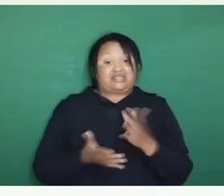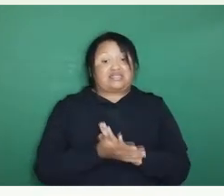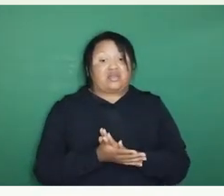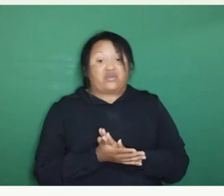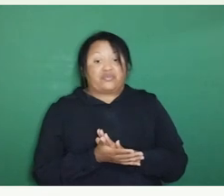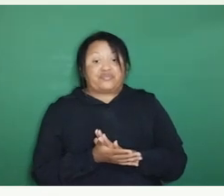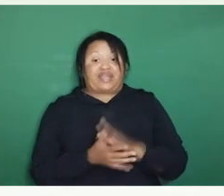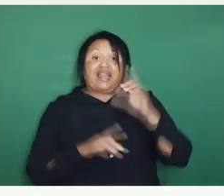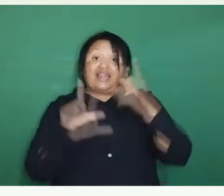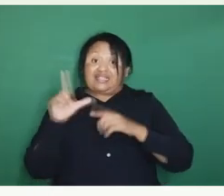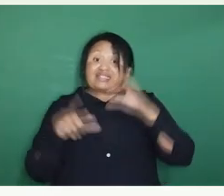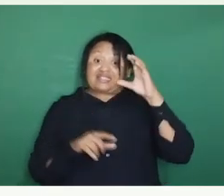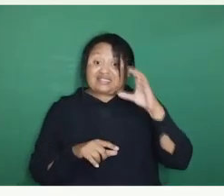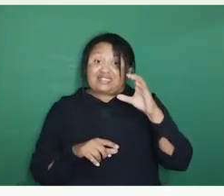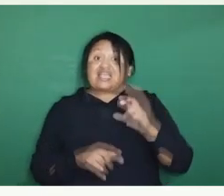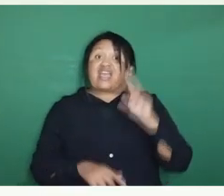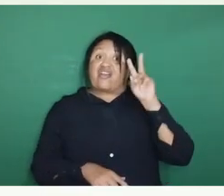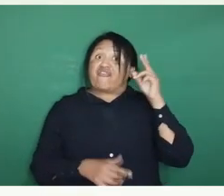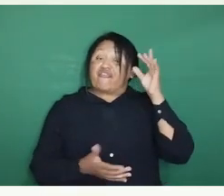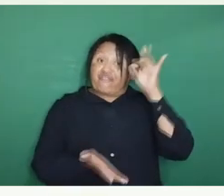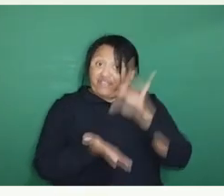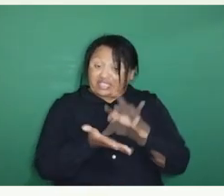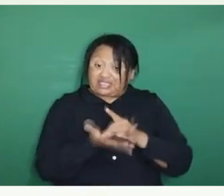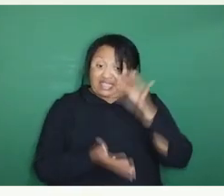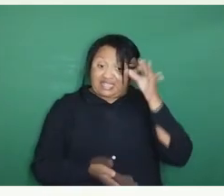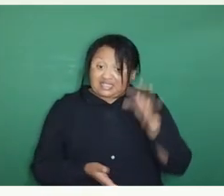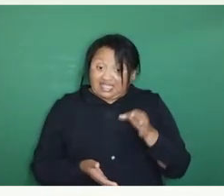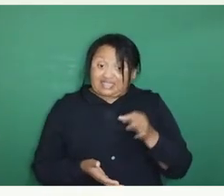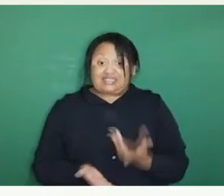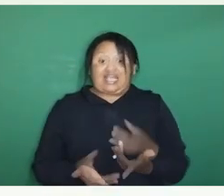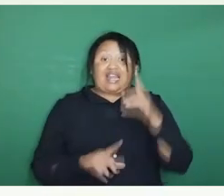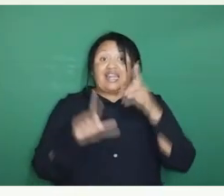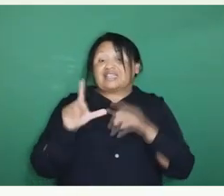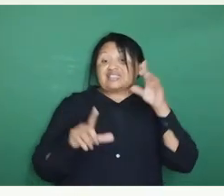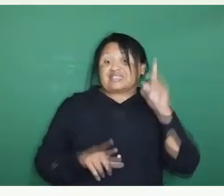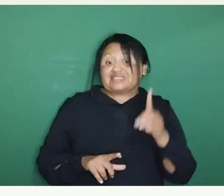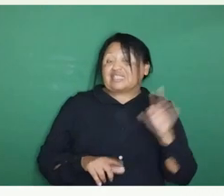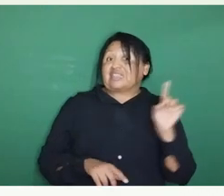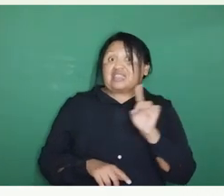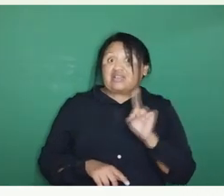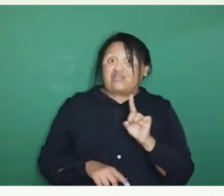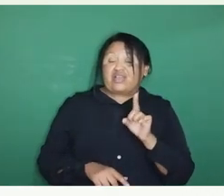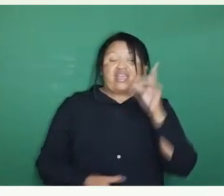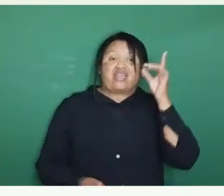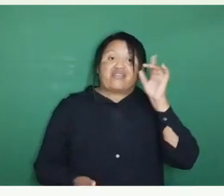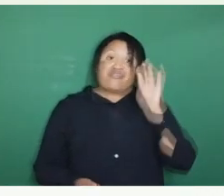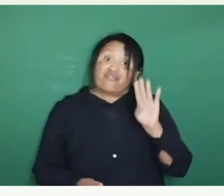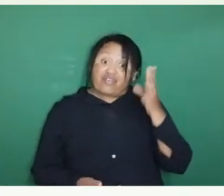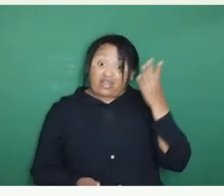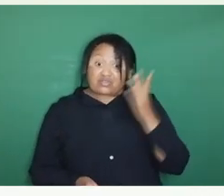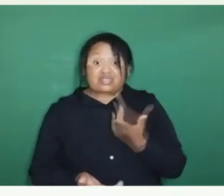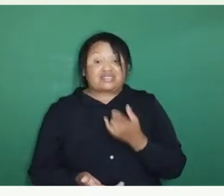a sublimação é verdadeira a calefação não é calefação já é um fenômeno físico tá